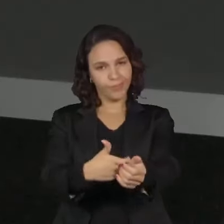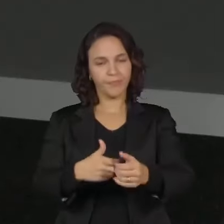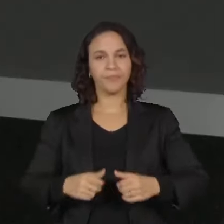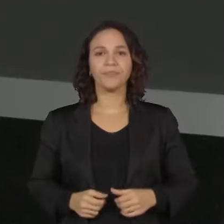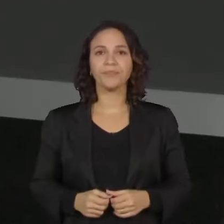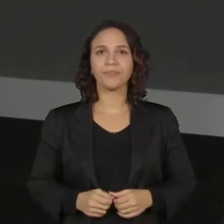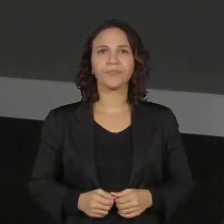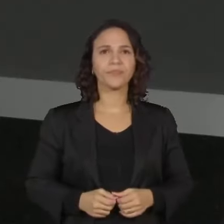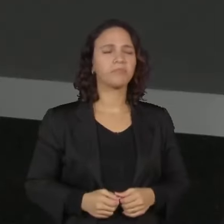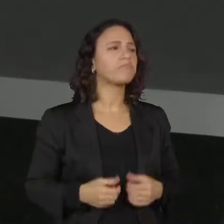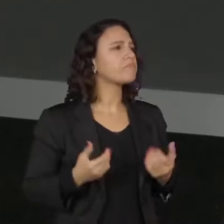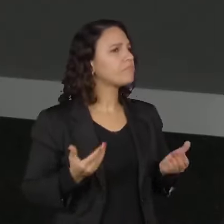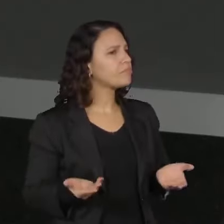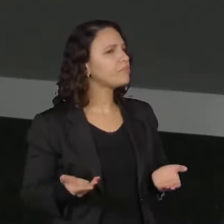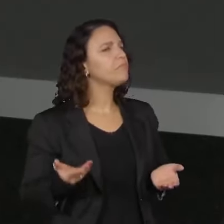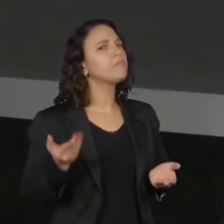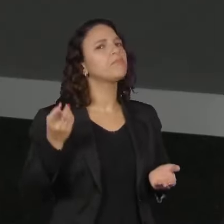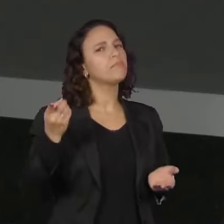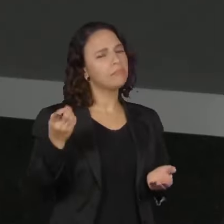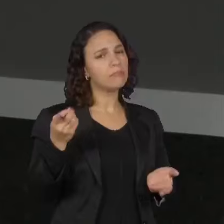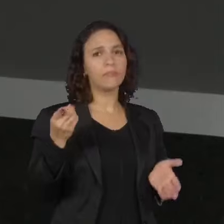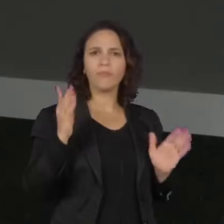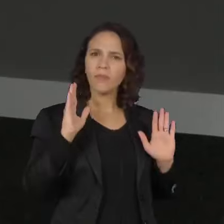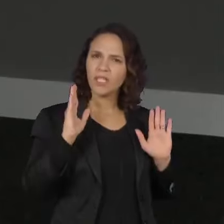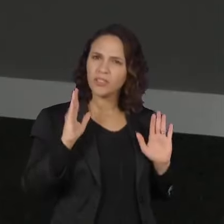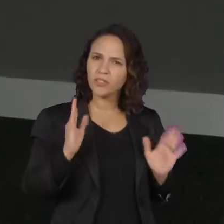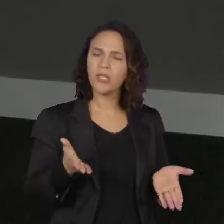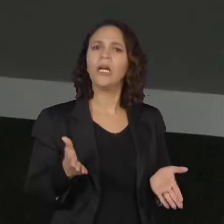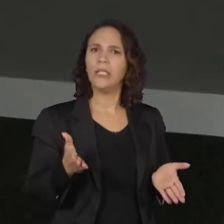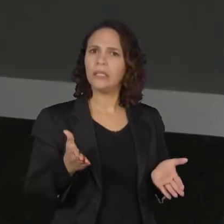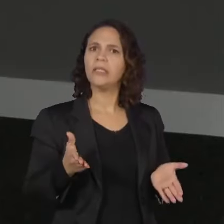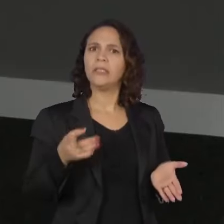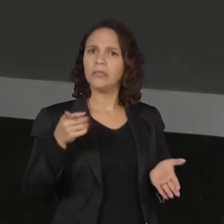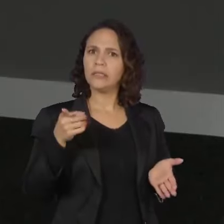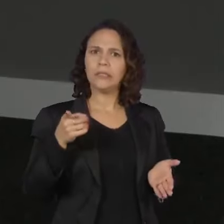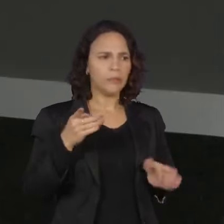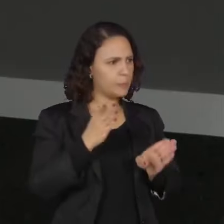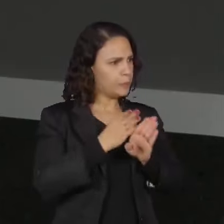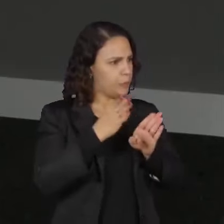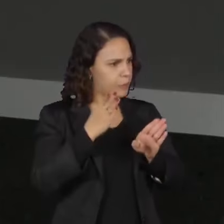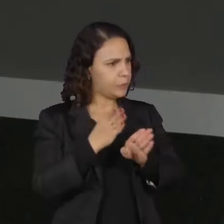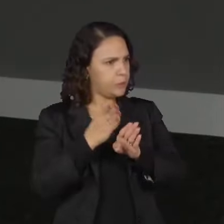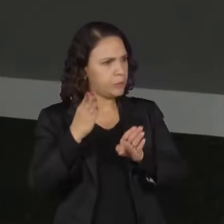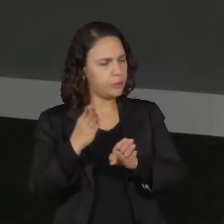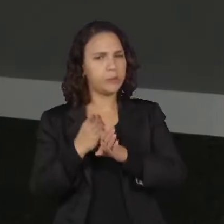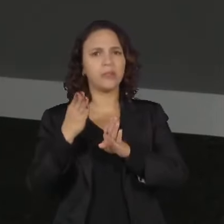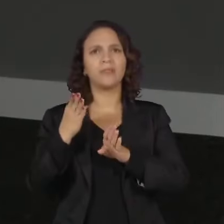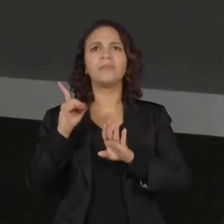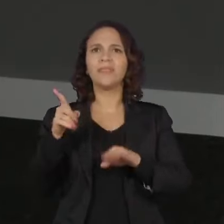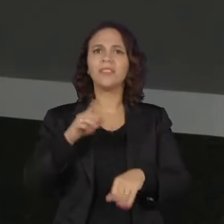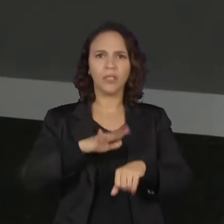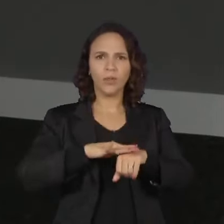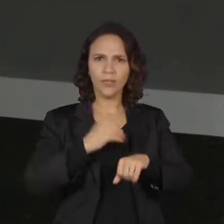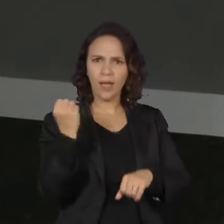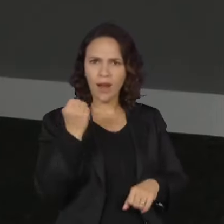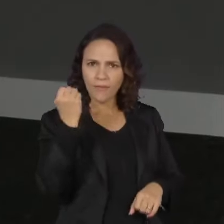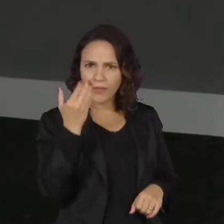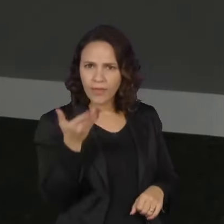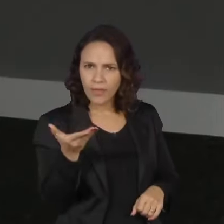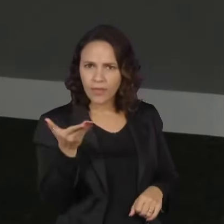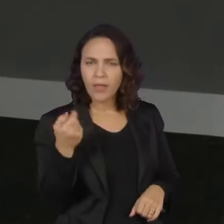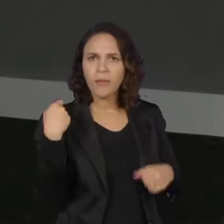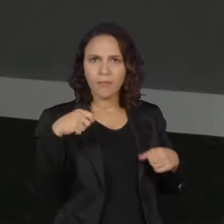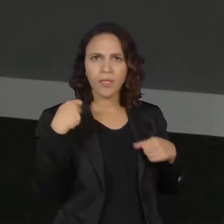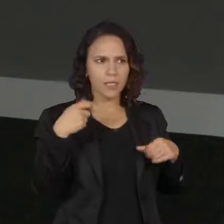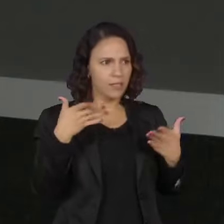Apesar dessa presença não tão expressiva desse diagnóstico de diabetes, é uma doença grave. Não, a gente deve